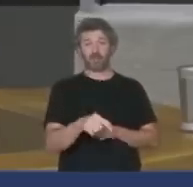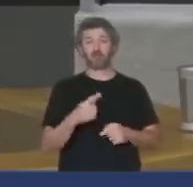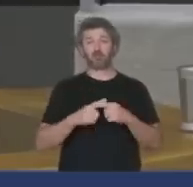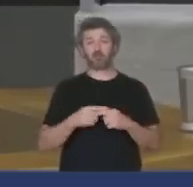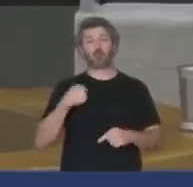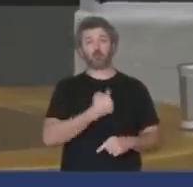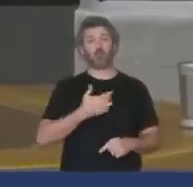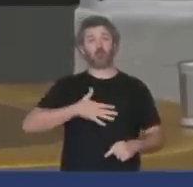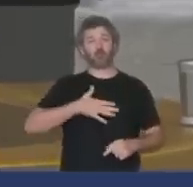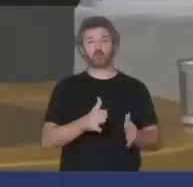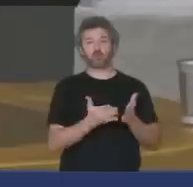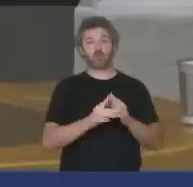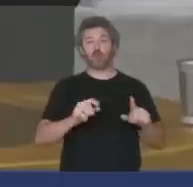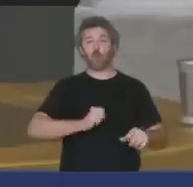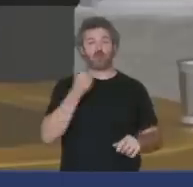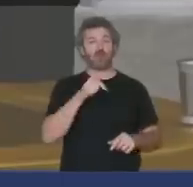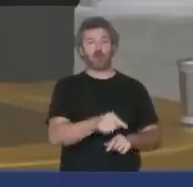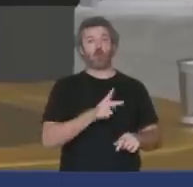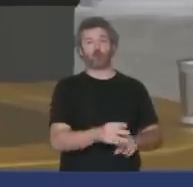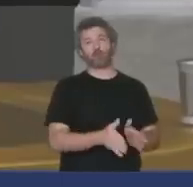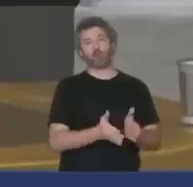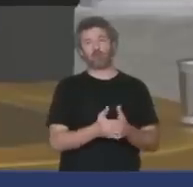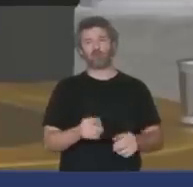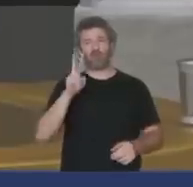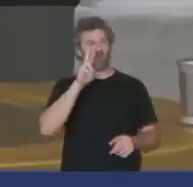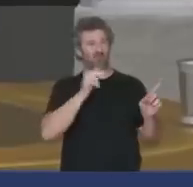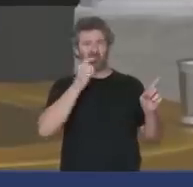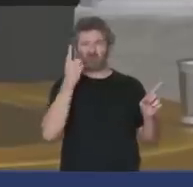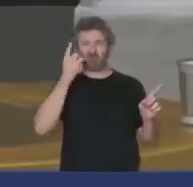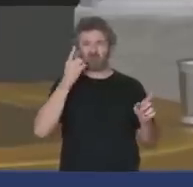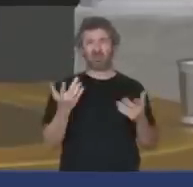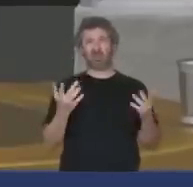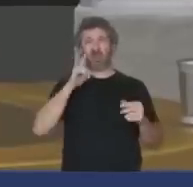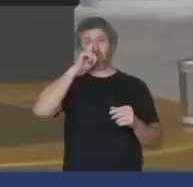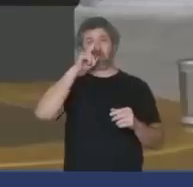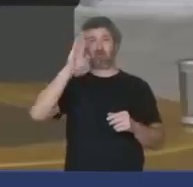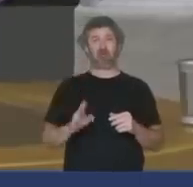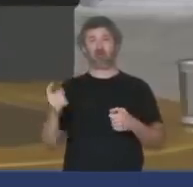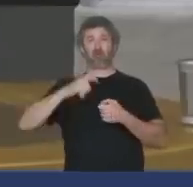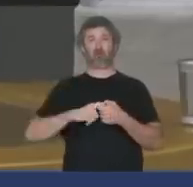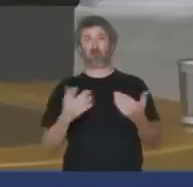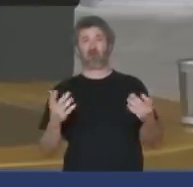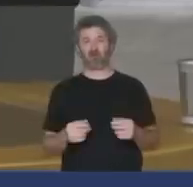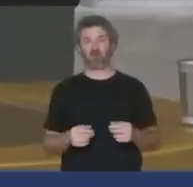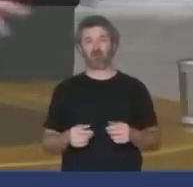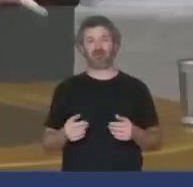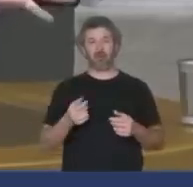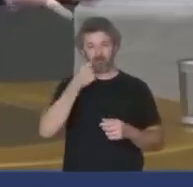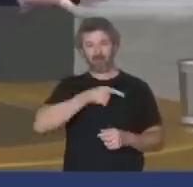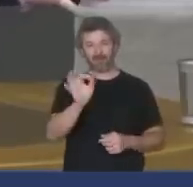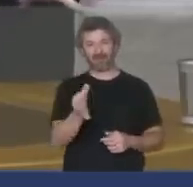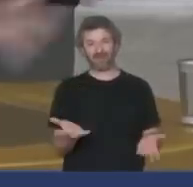porque nós gostamos dos pobres e odiamos a pobreza. E eu vi também uma deputada dizer que o Risco Brasil voltou. Mas isso